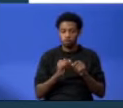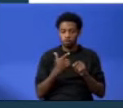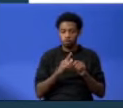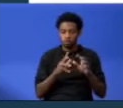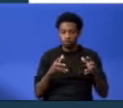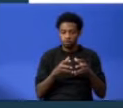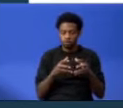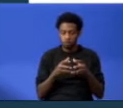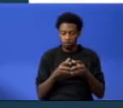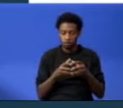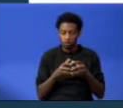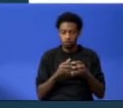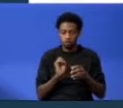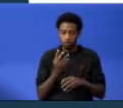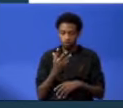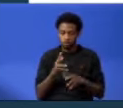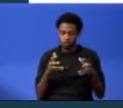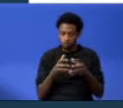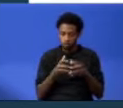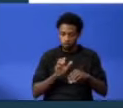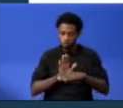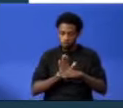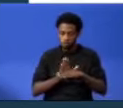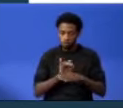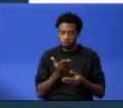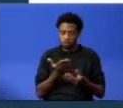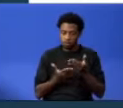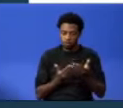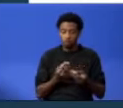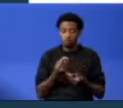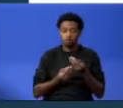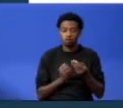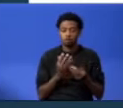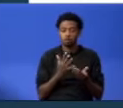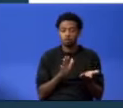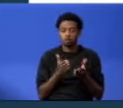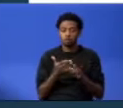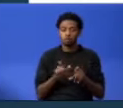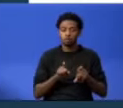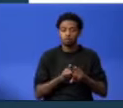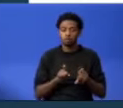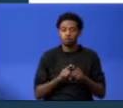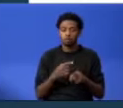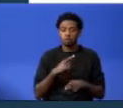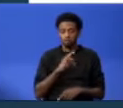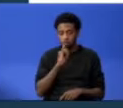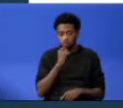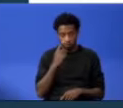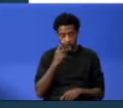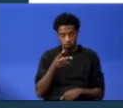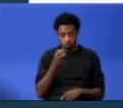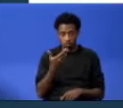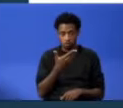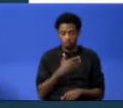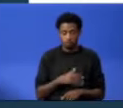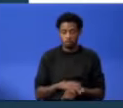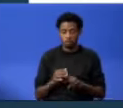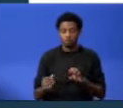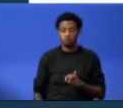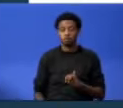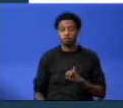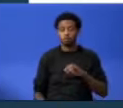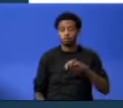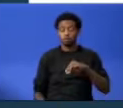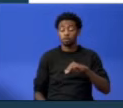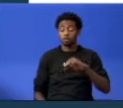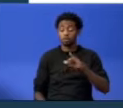muscular aconteça. E também, obviamente, a gente vai ver como tudo isso acontece. E a gente está observando também as mitocôndrias, que são